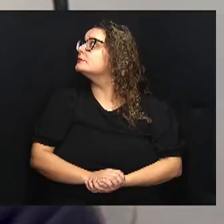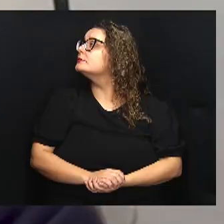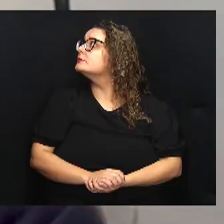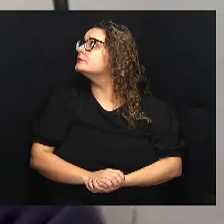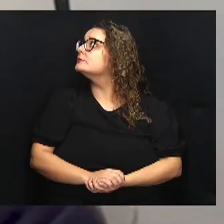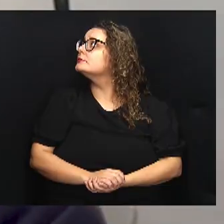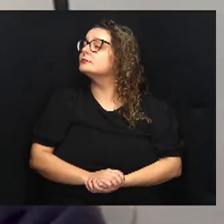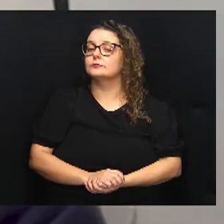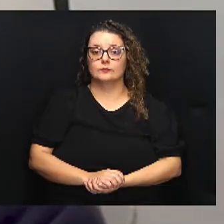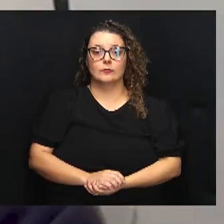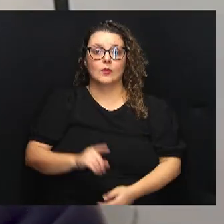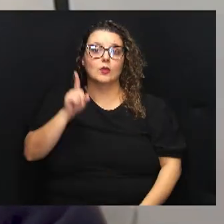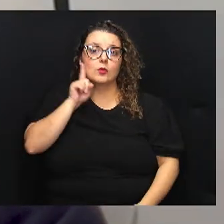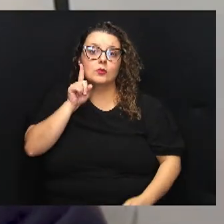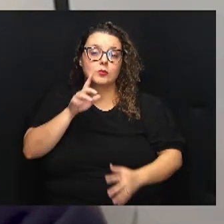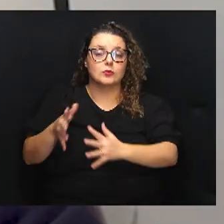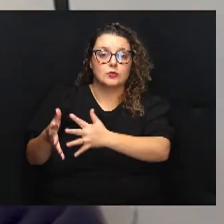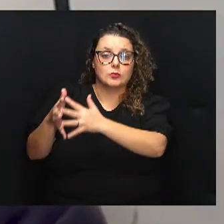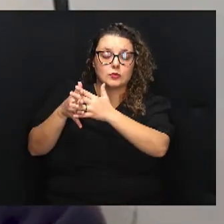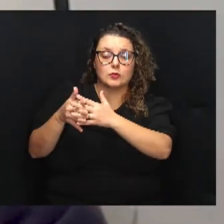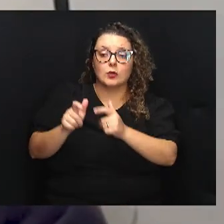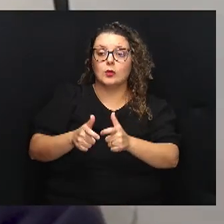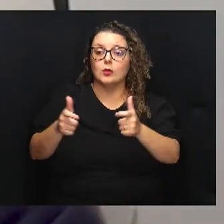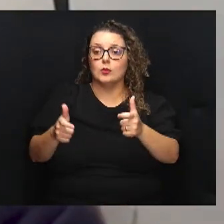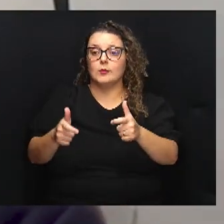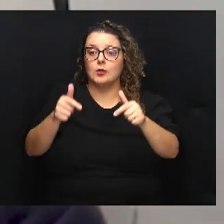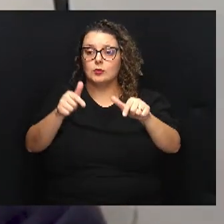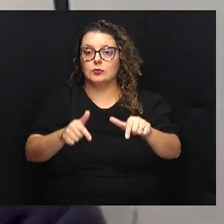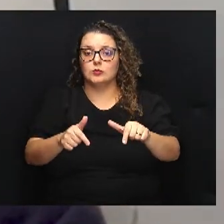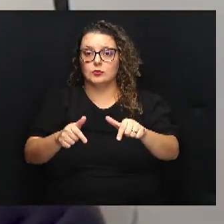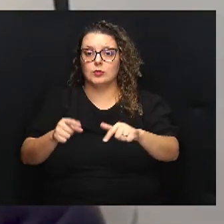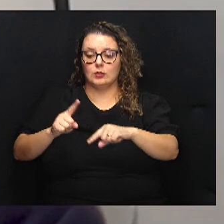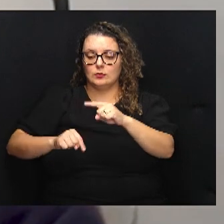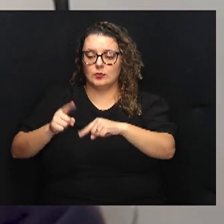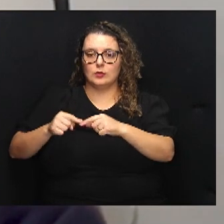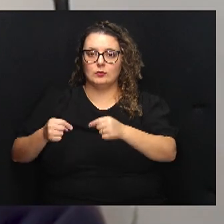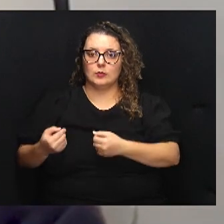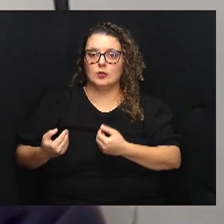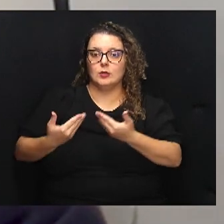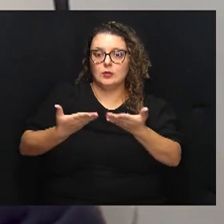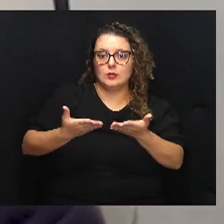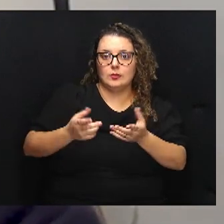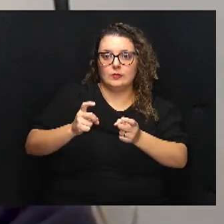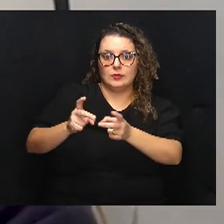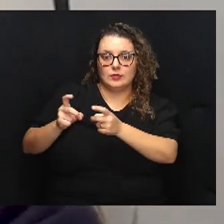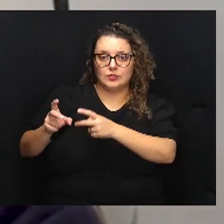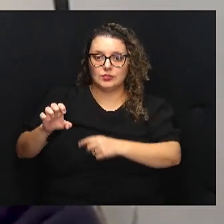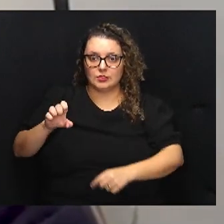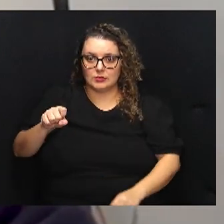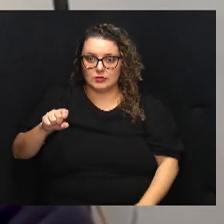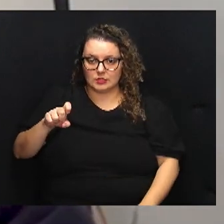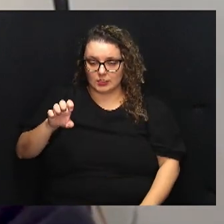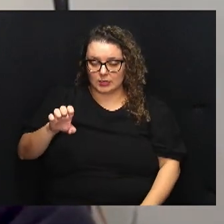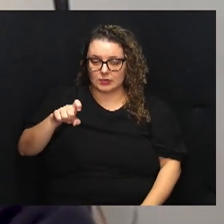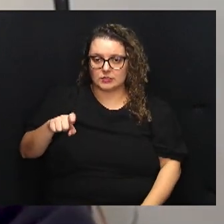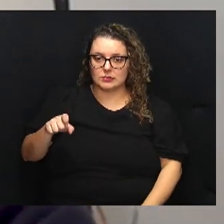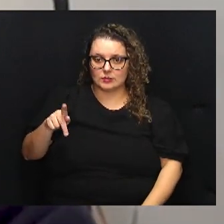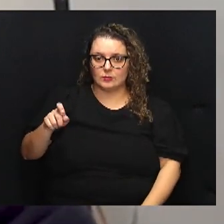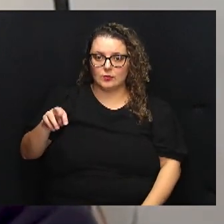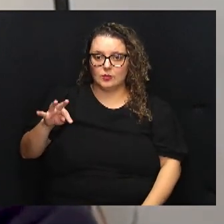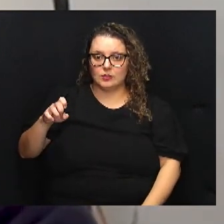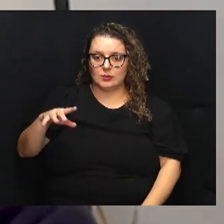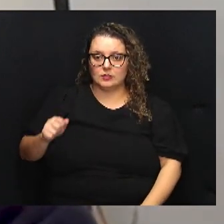Os Estados Unidos é o maior destino das mercadorias exportadas pelas empresas associadas ao